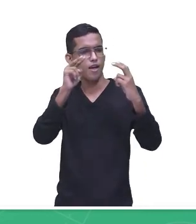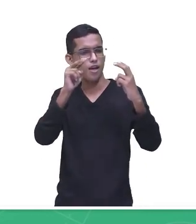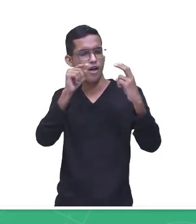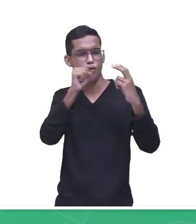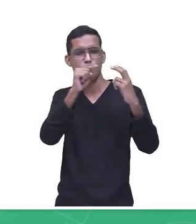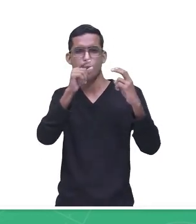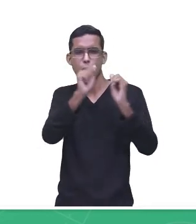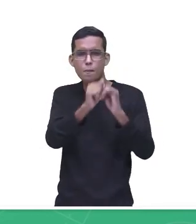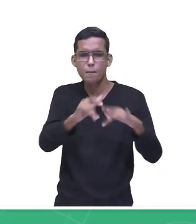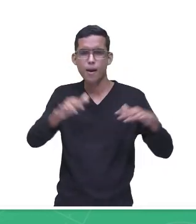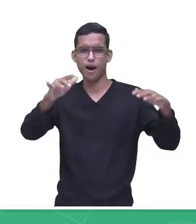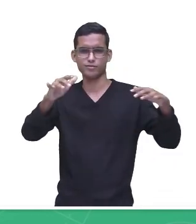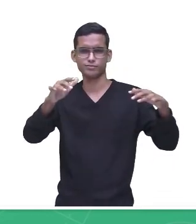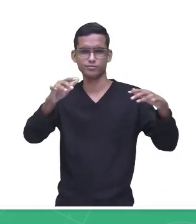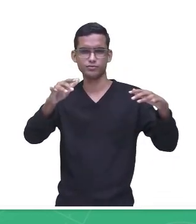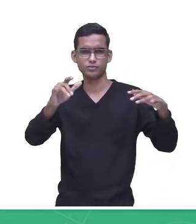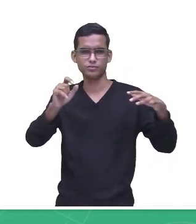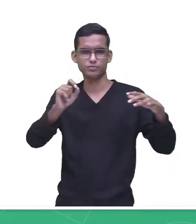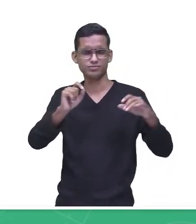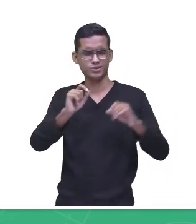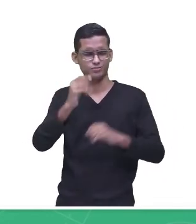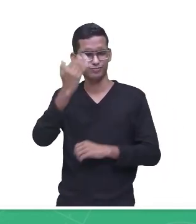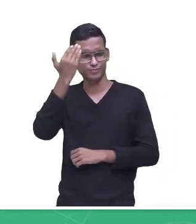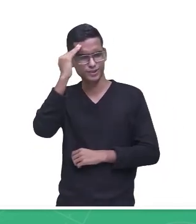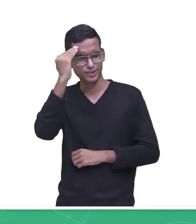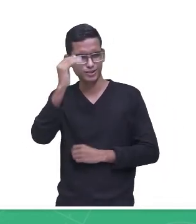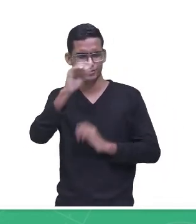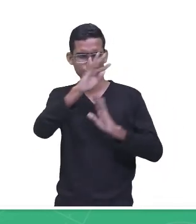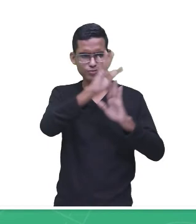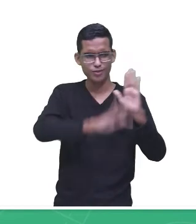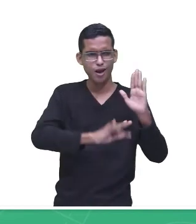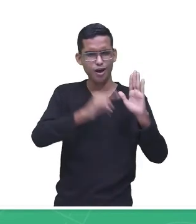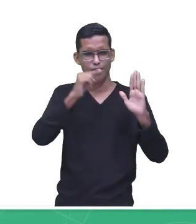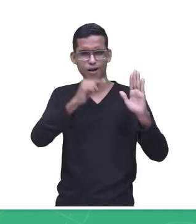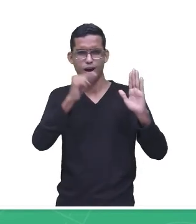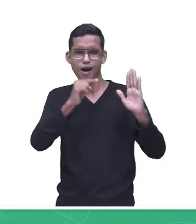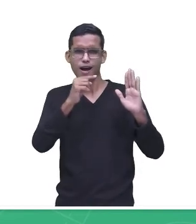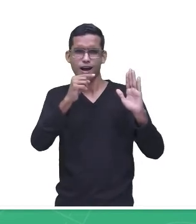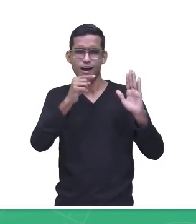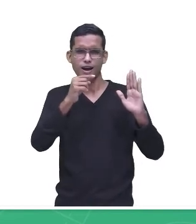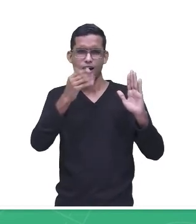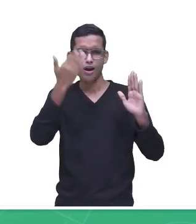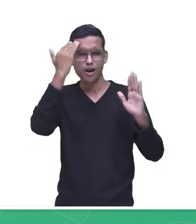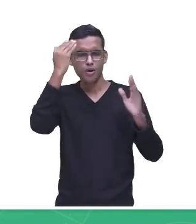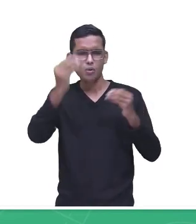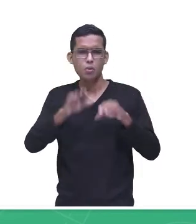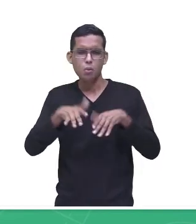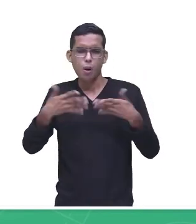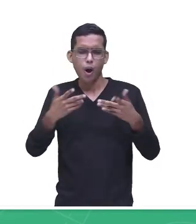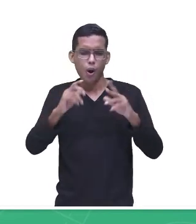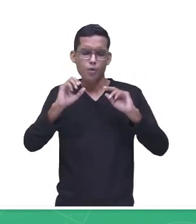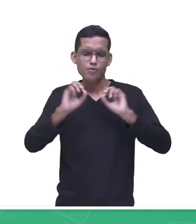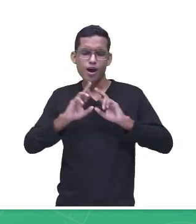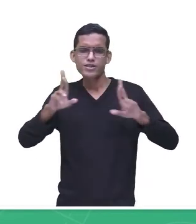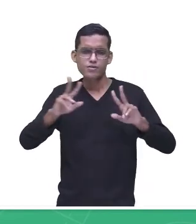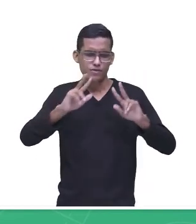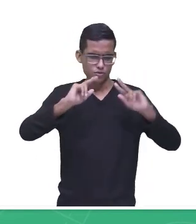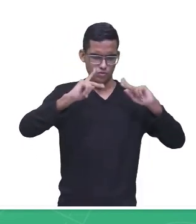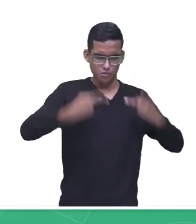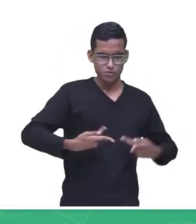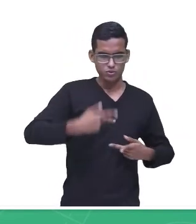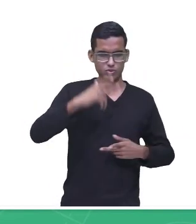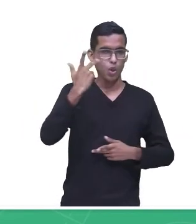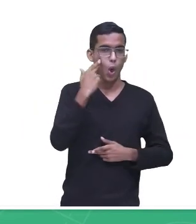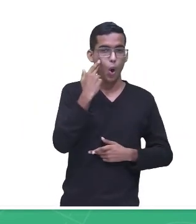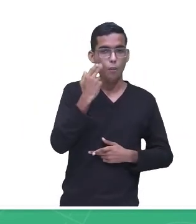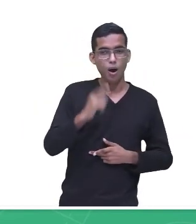era a ideia? A ideia é, com base no mito da caverna, qual a diferença entre o homem comum e o homem filósofo? Vamos encontrar a